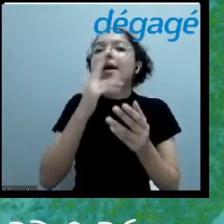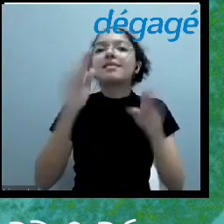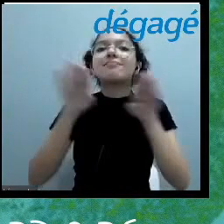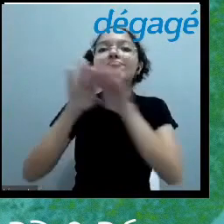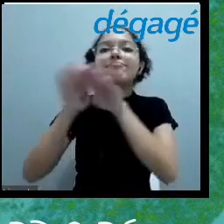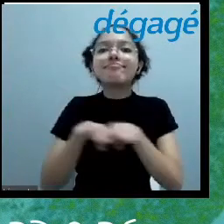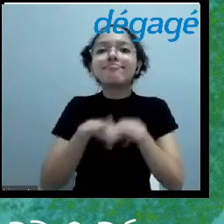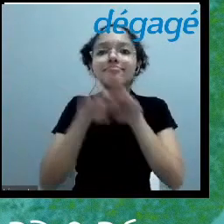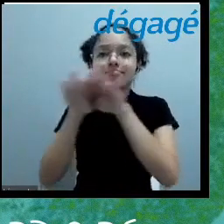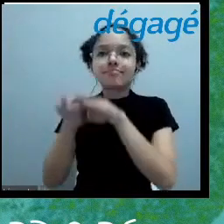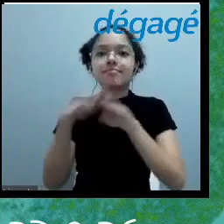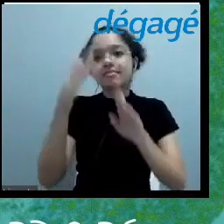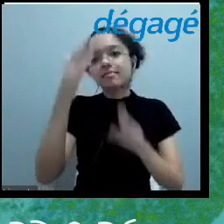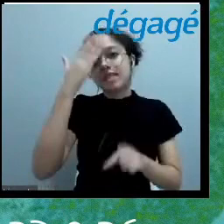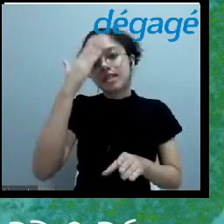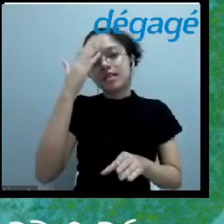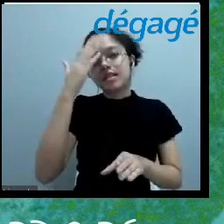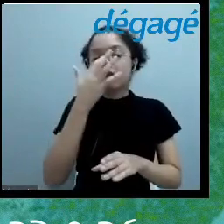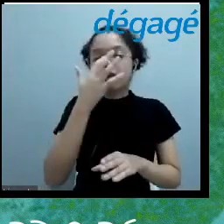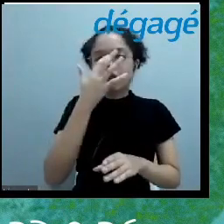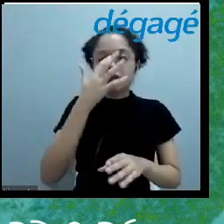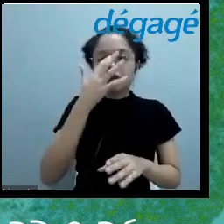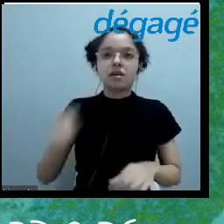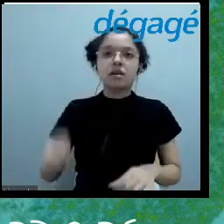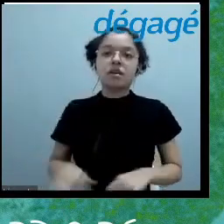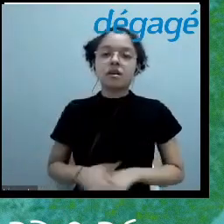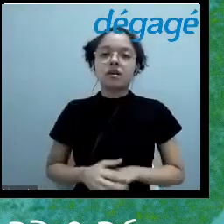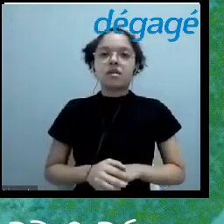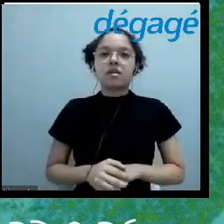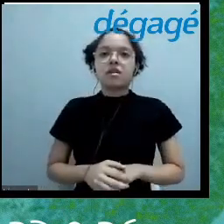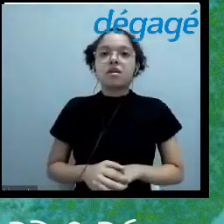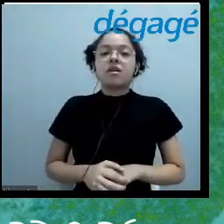aluno chega, às vezes, né, é neurotípico, tem